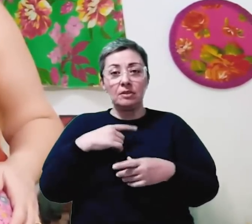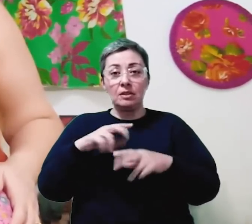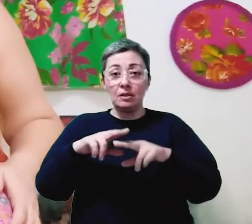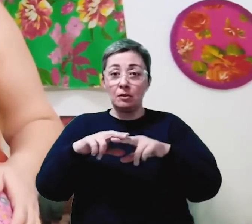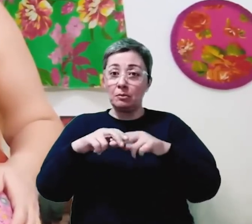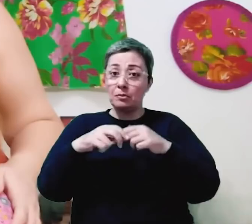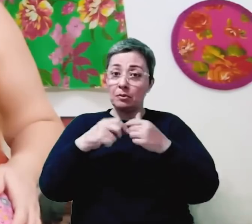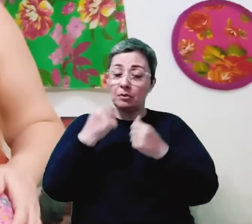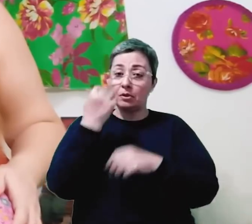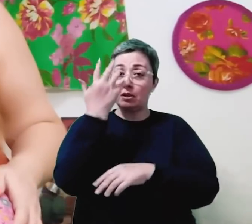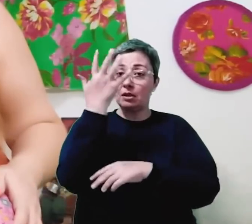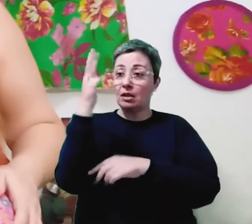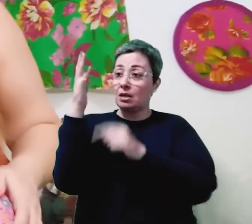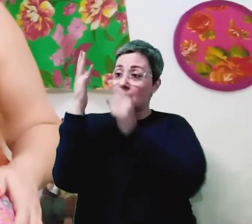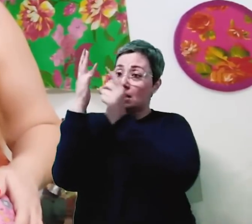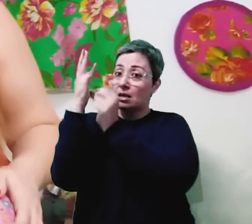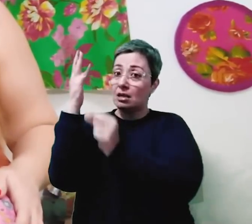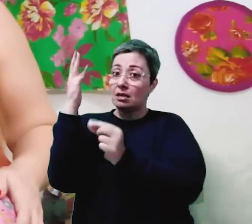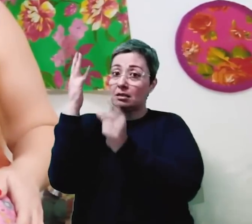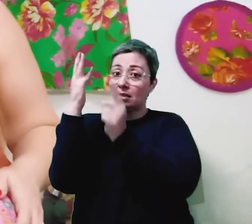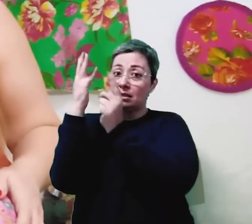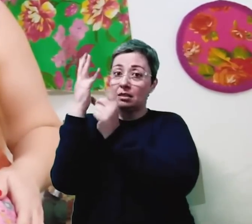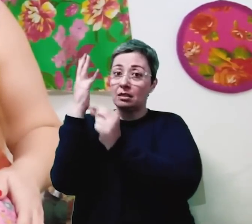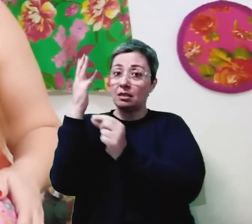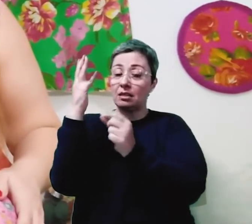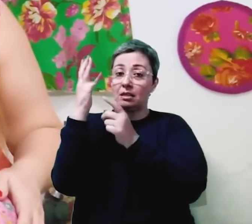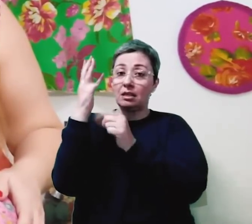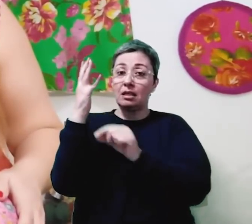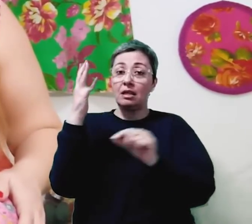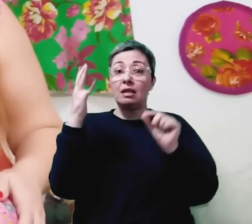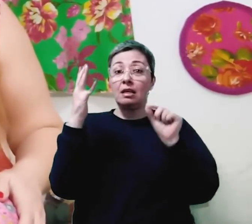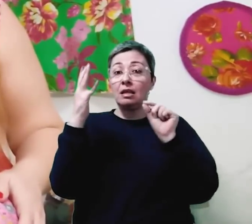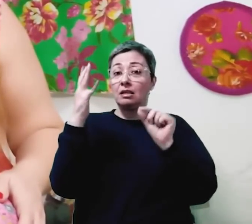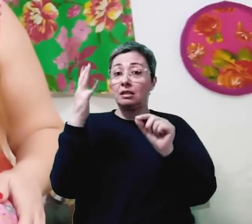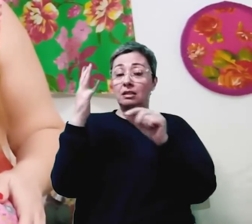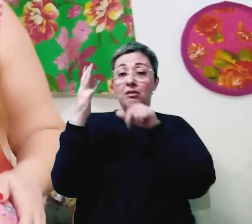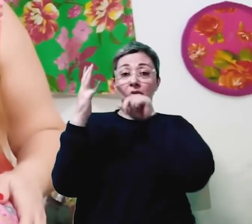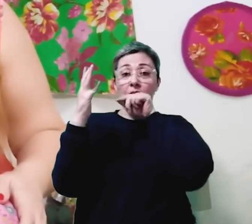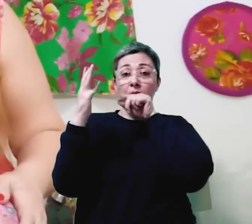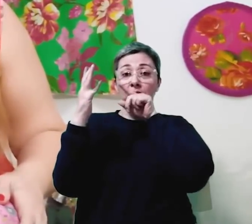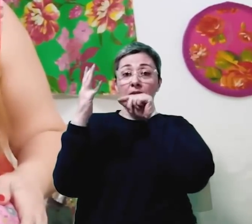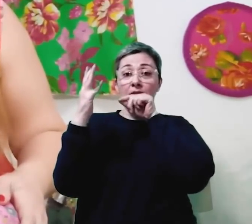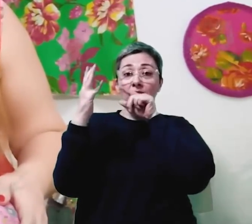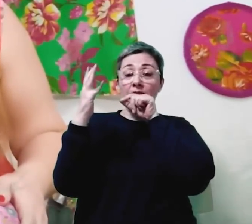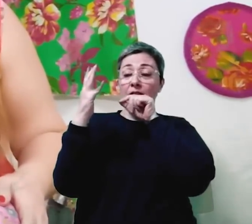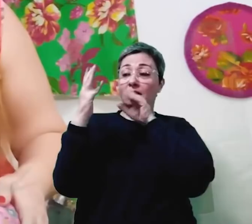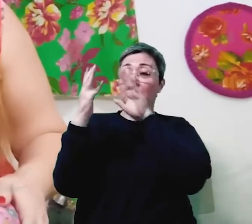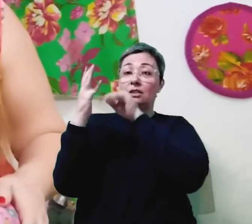Pelos figos da figueira que o